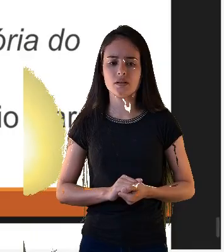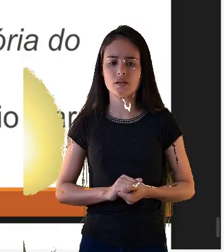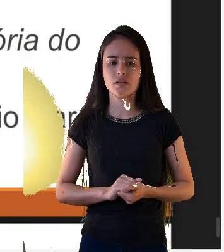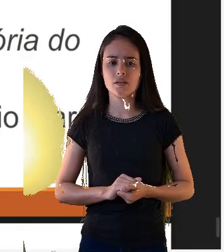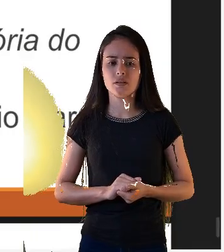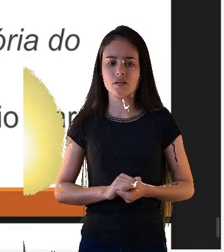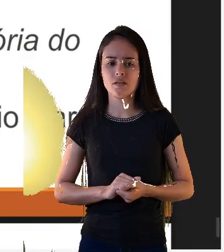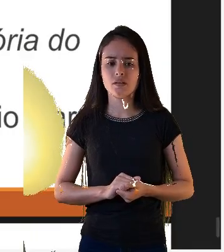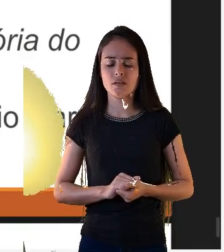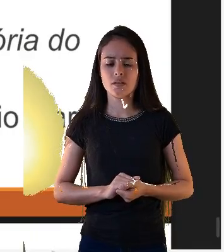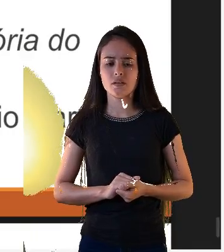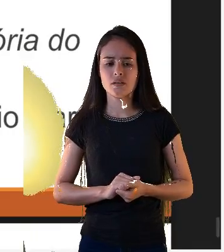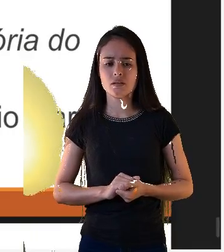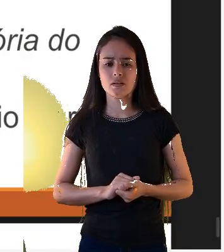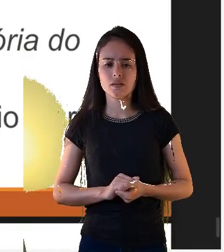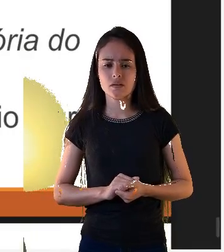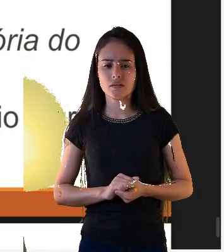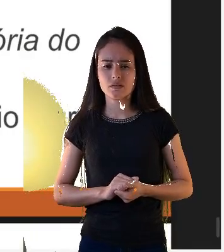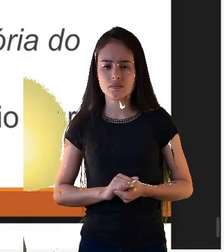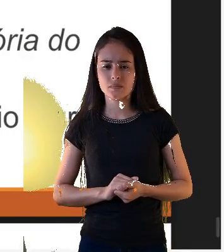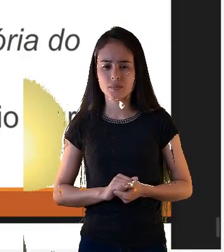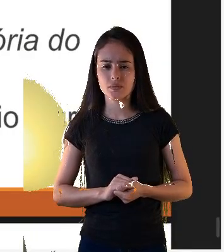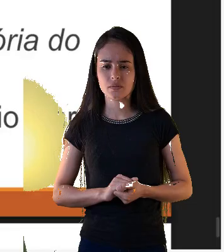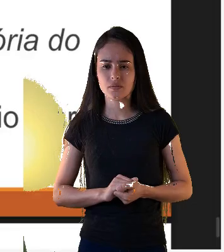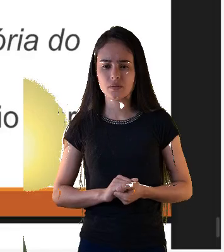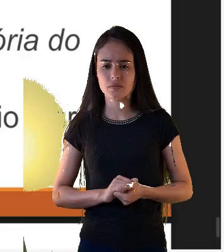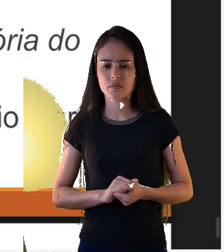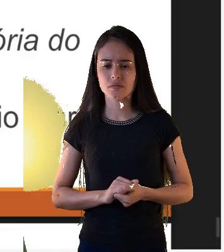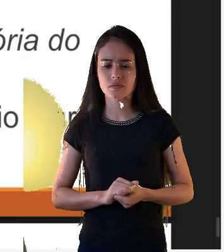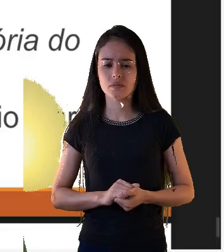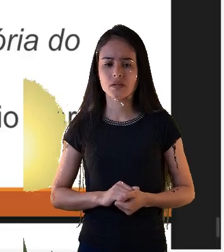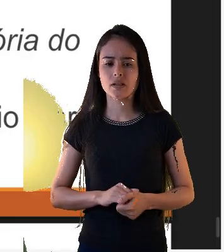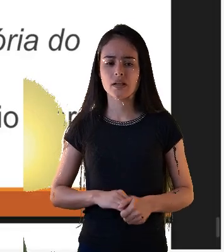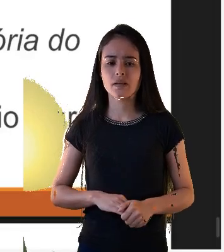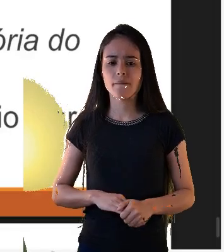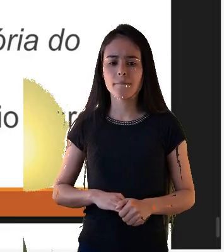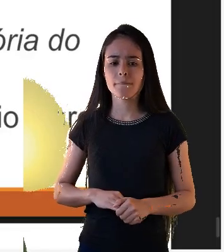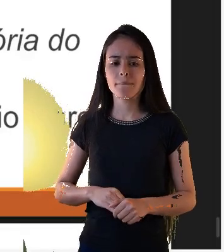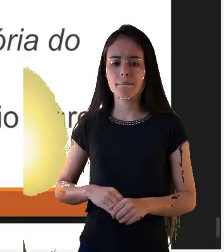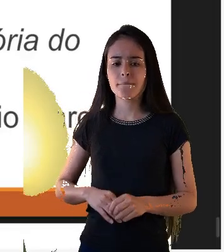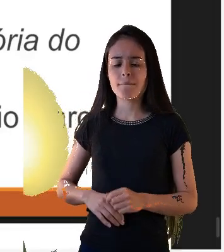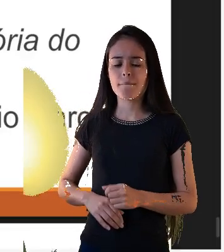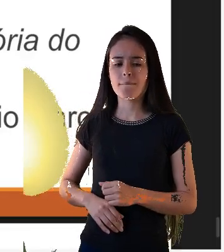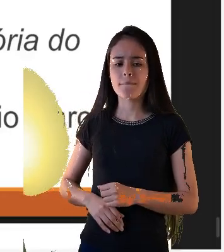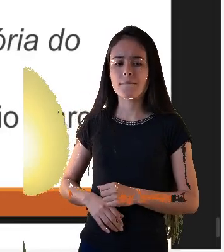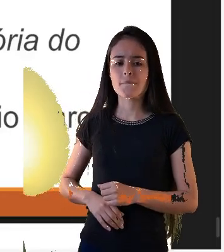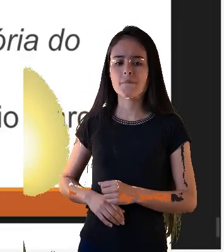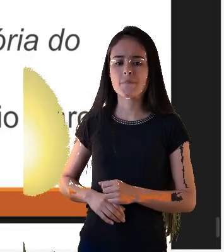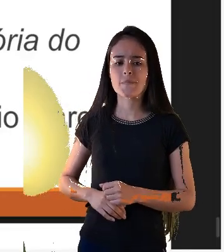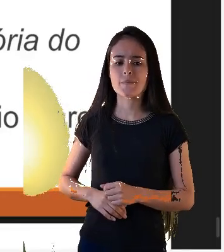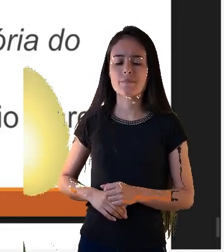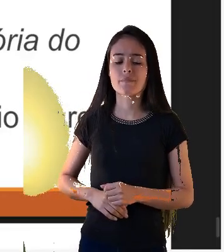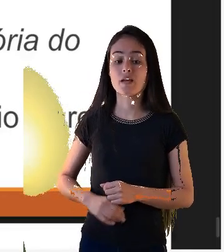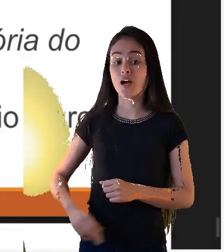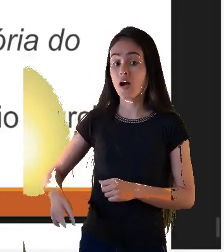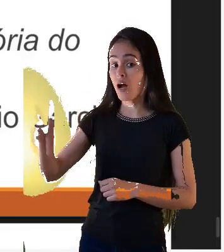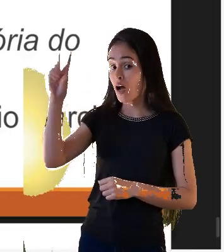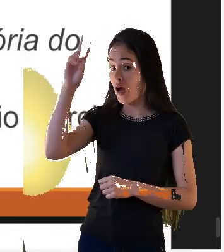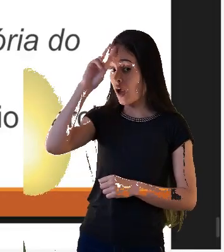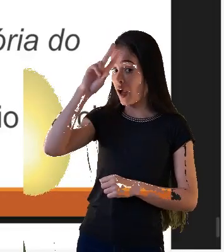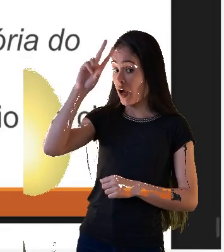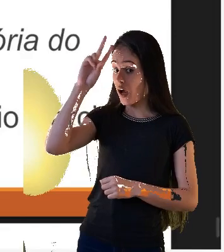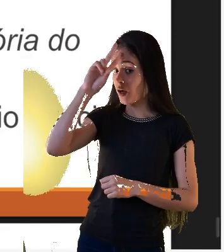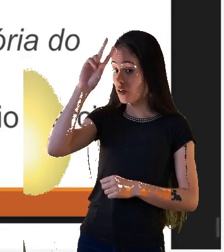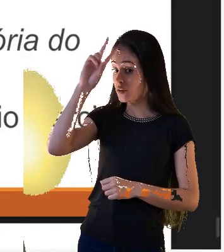o Tiago ele fala muito também no podcast, que é essa frase do Januário Garcia, que diz: existe uma história do negro sem o